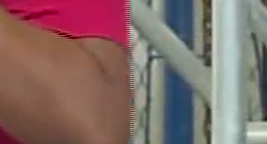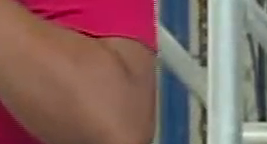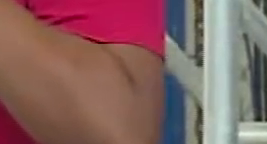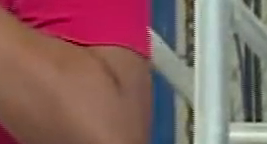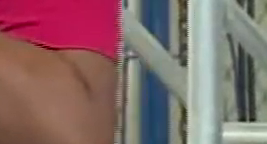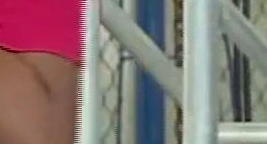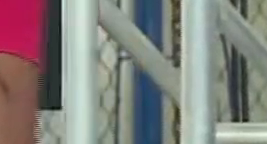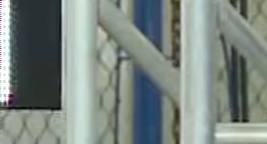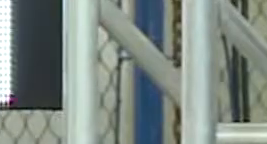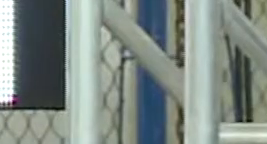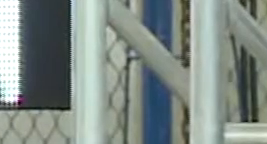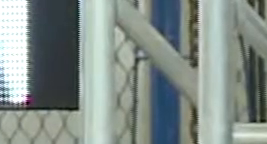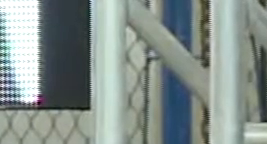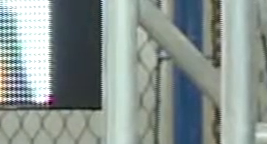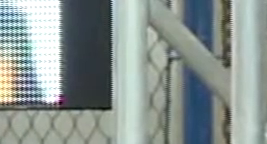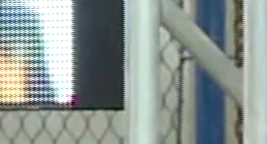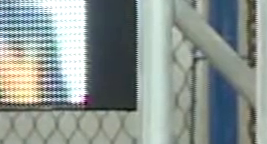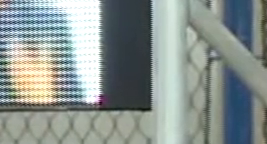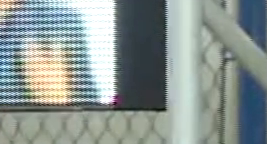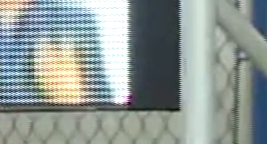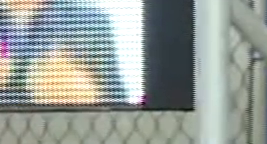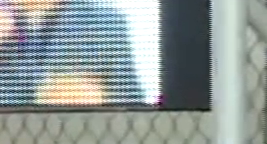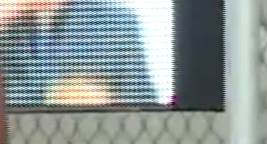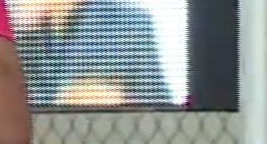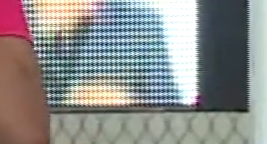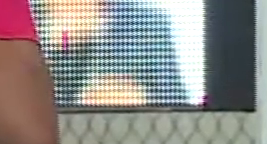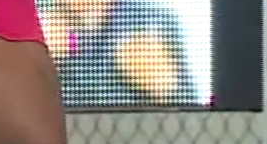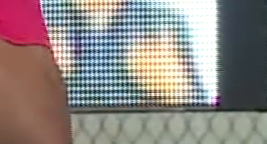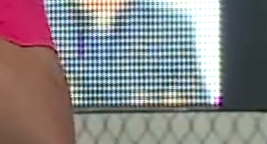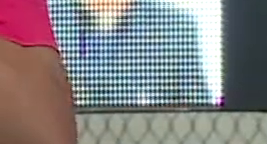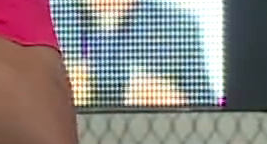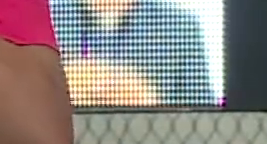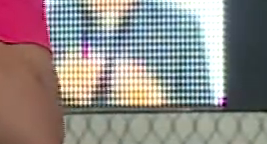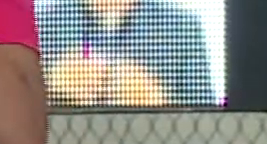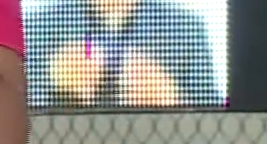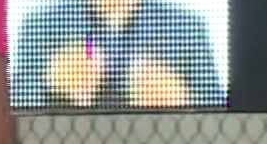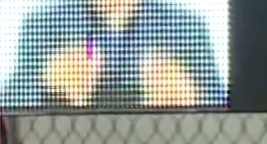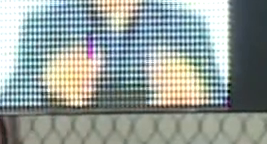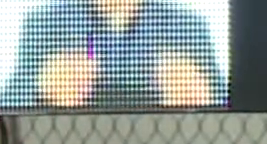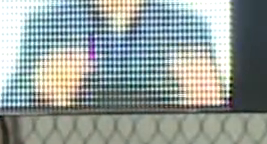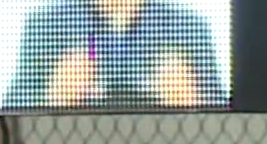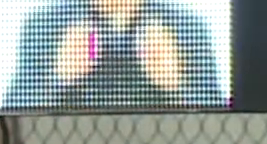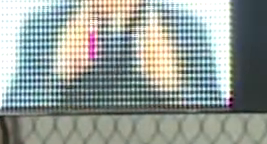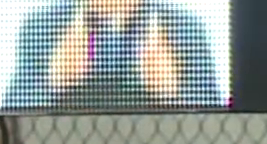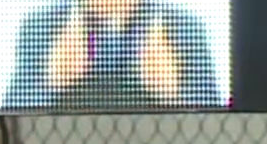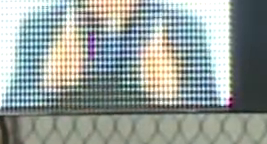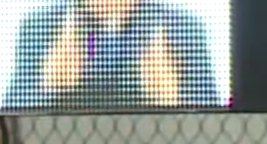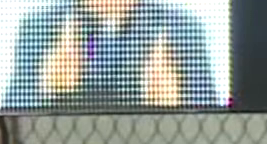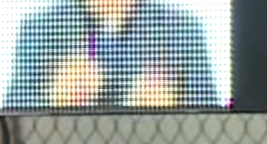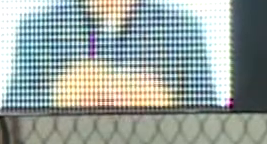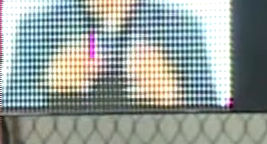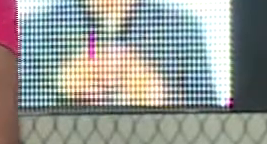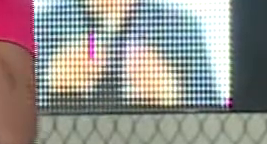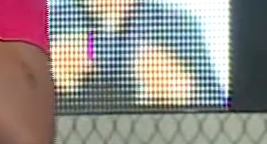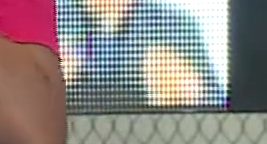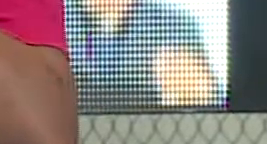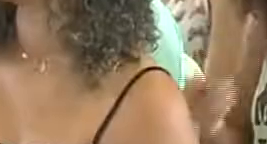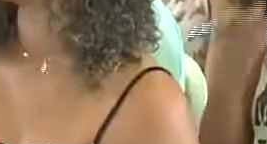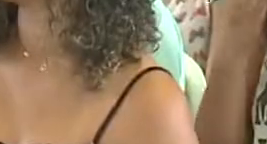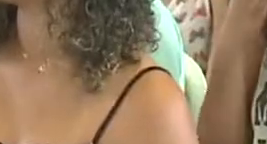Se essa temperatura aumentar, a velocidade da reação vai o quê? A velocidade da reação vai o quê?